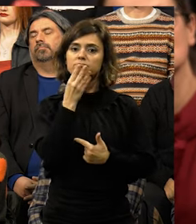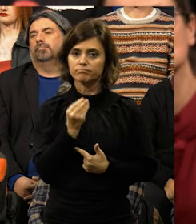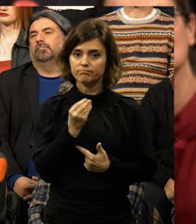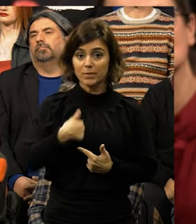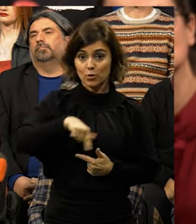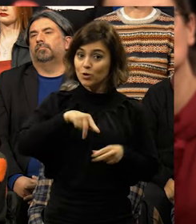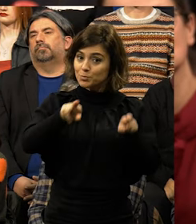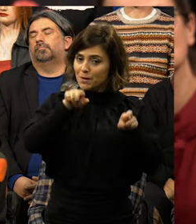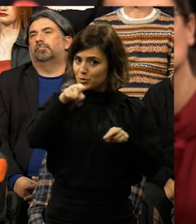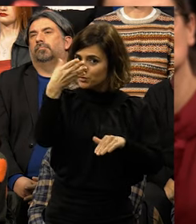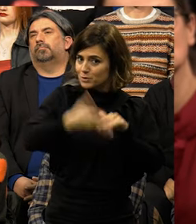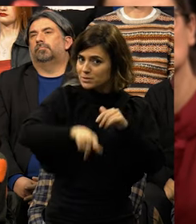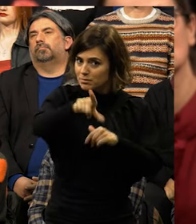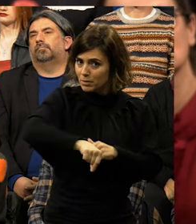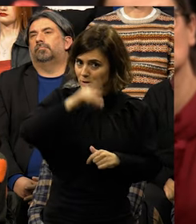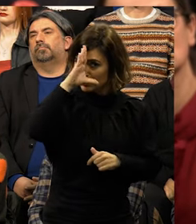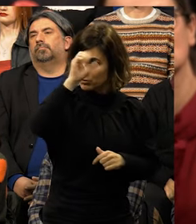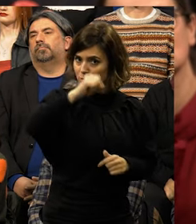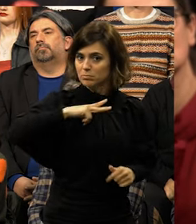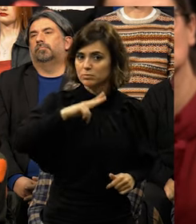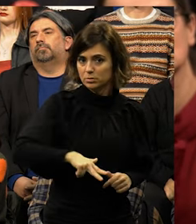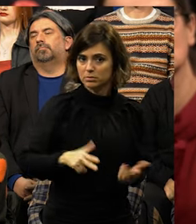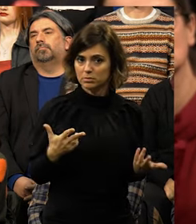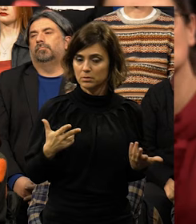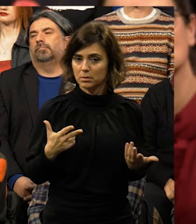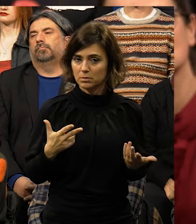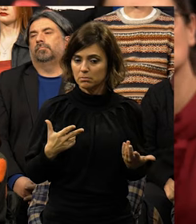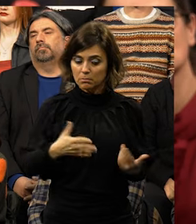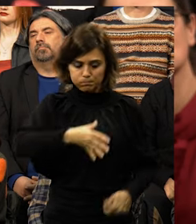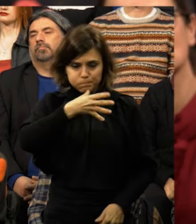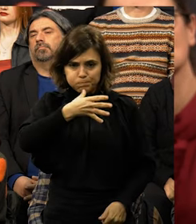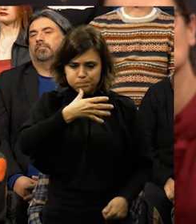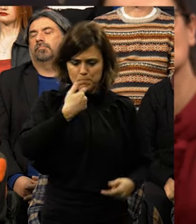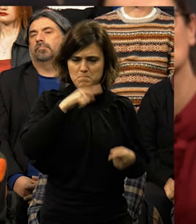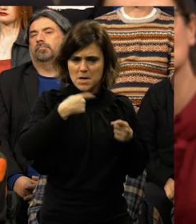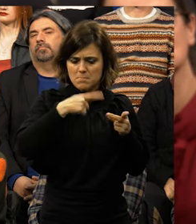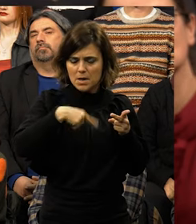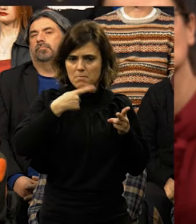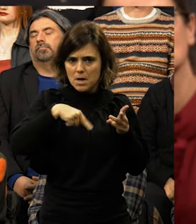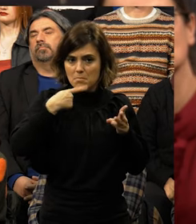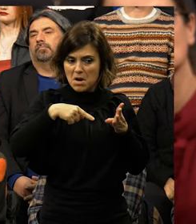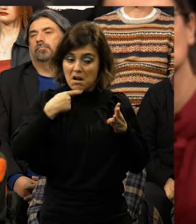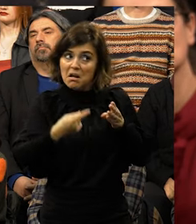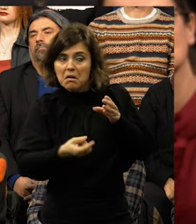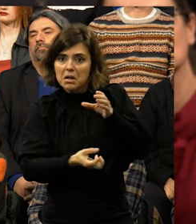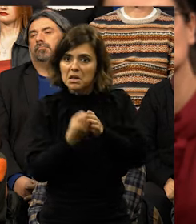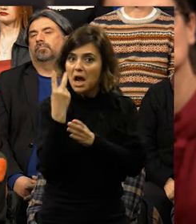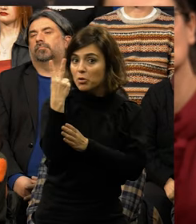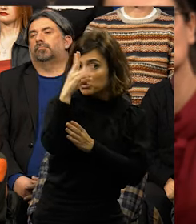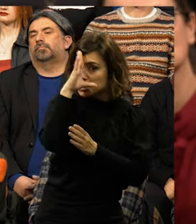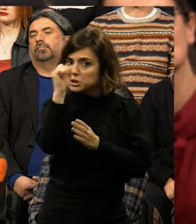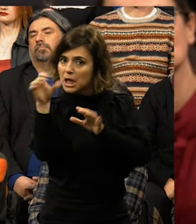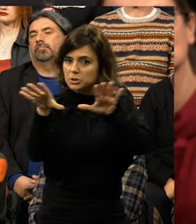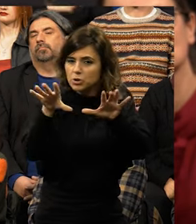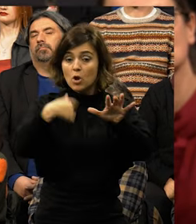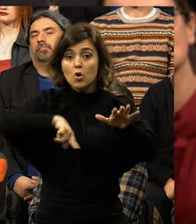do governo português perante osos discursos recorrentes em relação à solução de dois estados esperaríamos que os governos